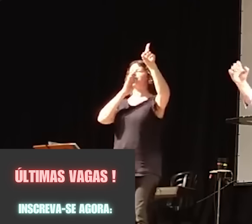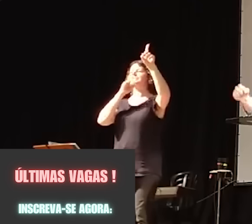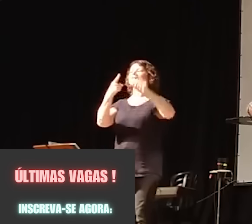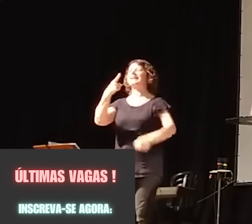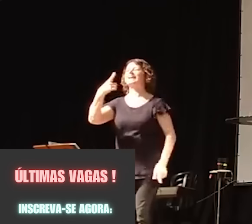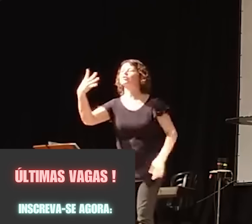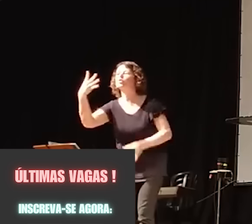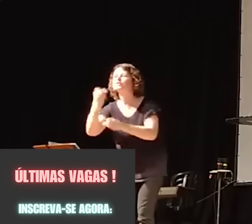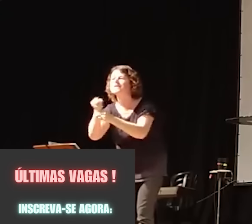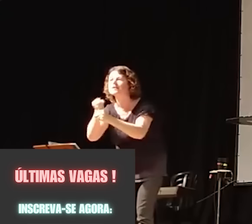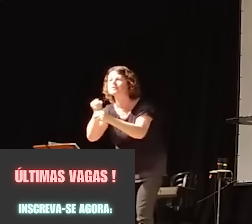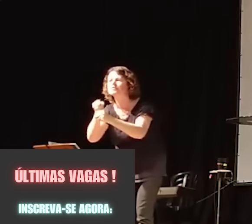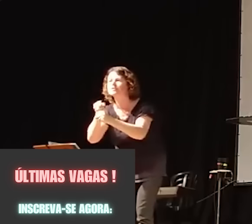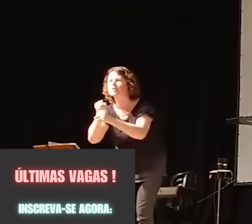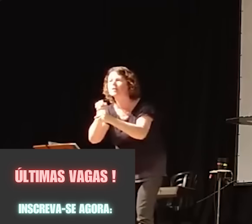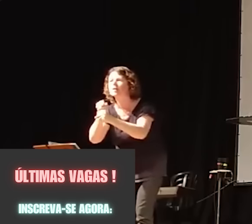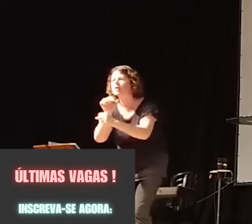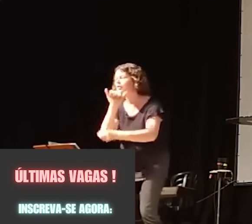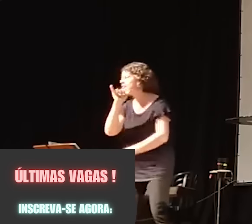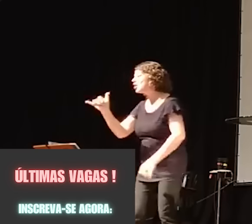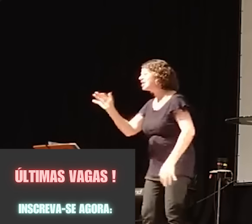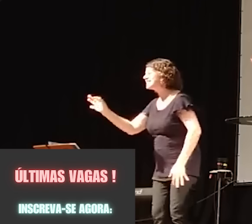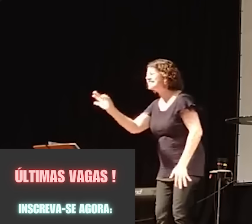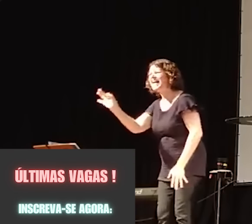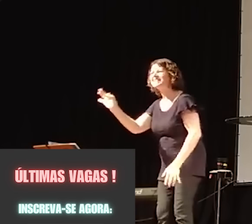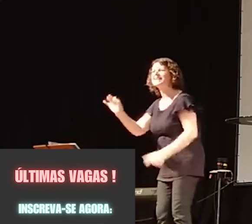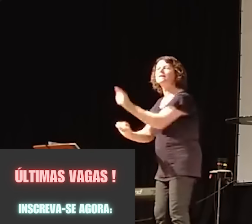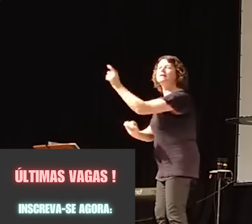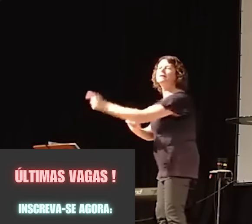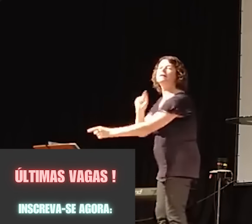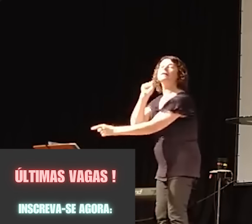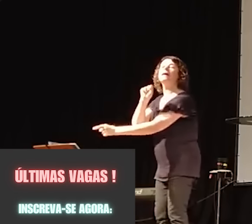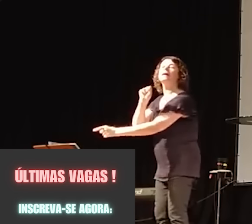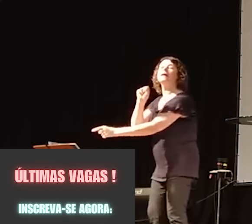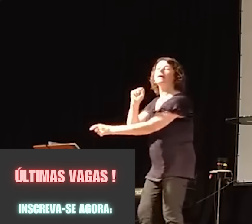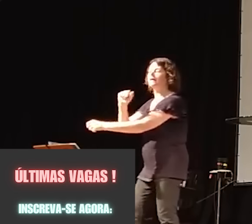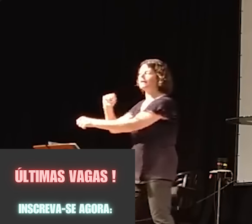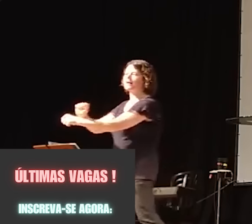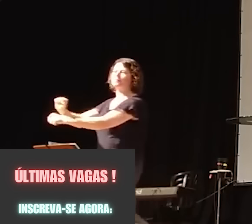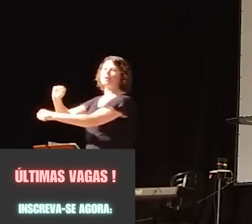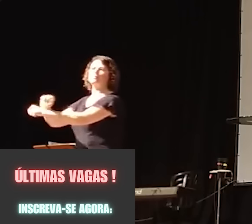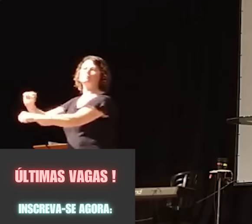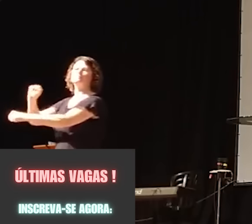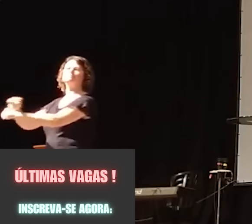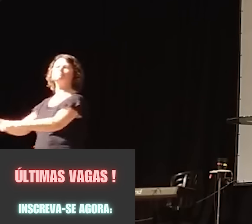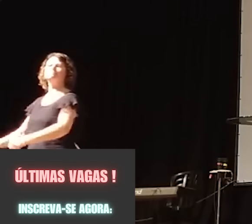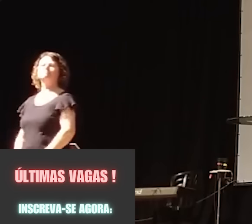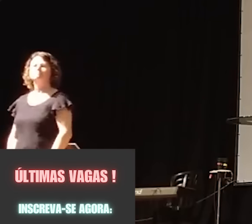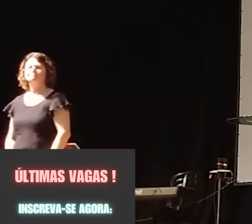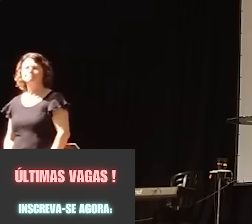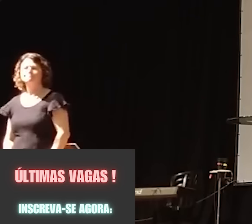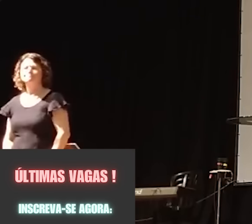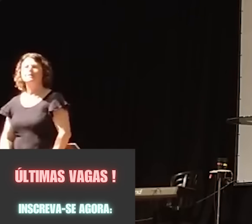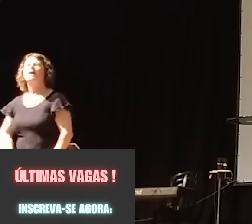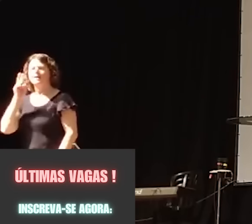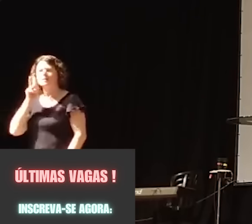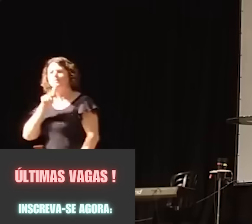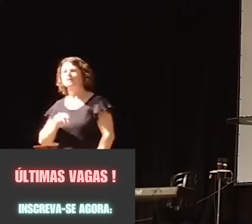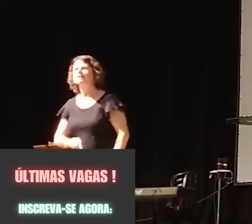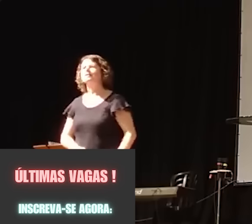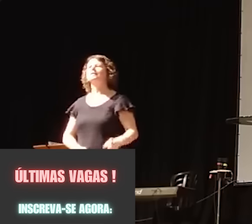já manjou Dev ficar 14 anos sem falar com você com uma lambança que Abraão fez e foi ter filo com quem com a Escrava e